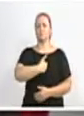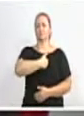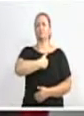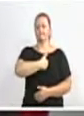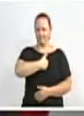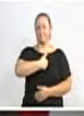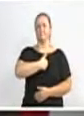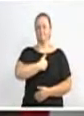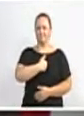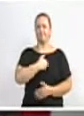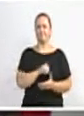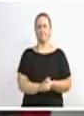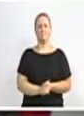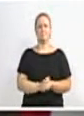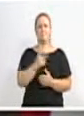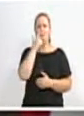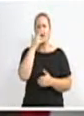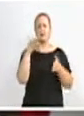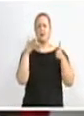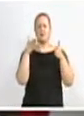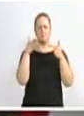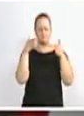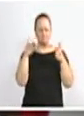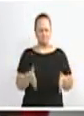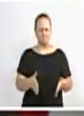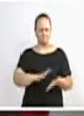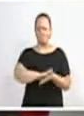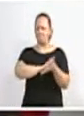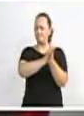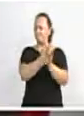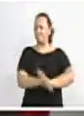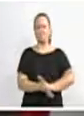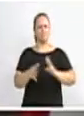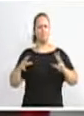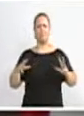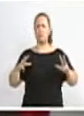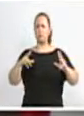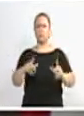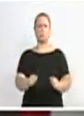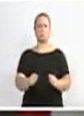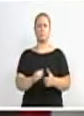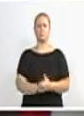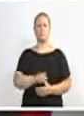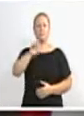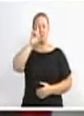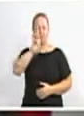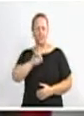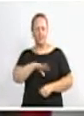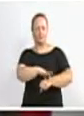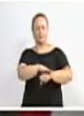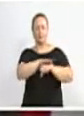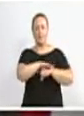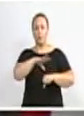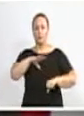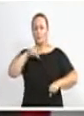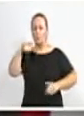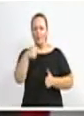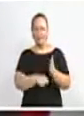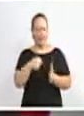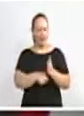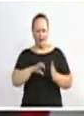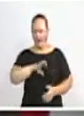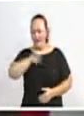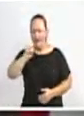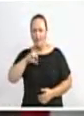enterrar a nossa consolidação dos trabalhos. Vão enterrar os direitos e garantias obtidos as duras penas dentro da